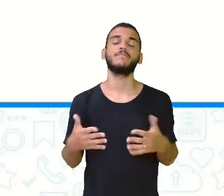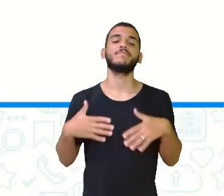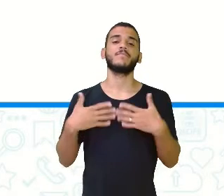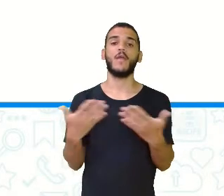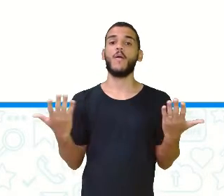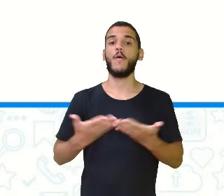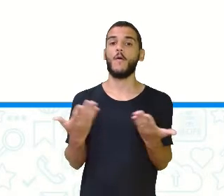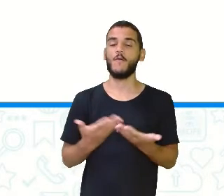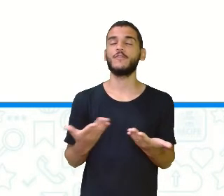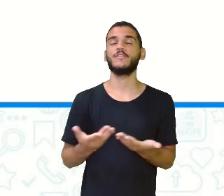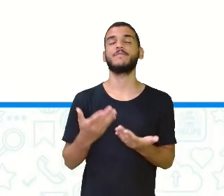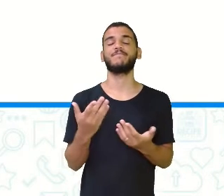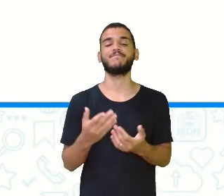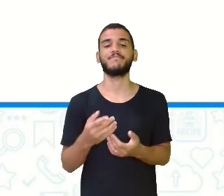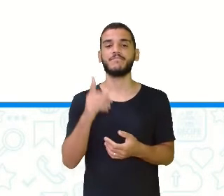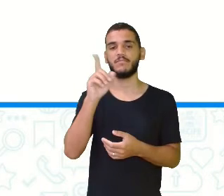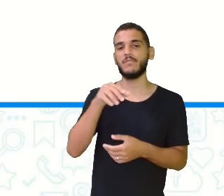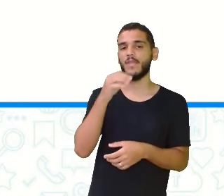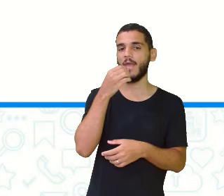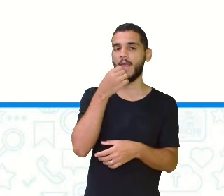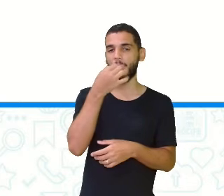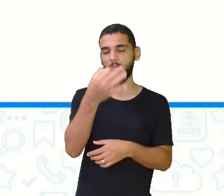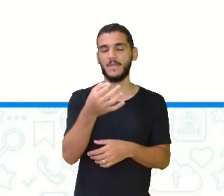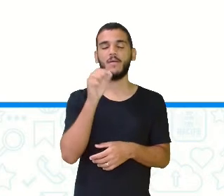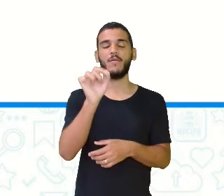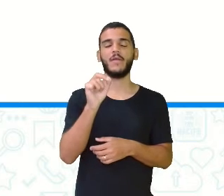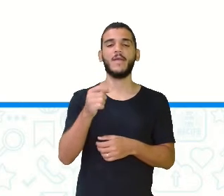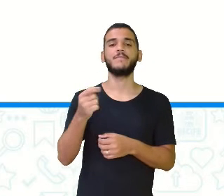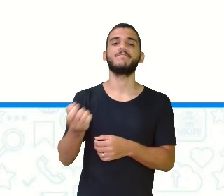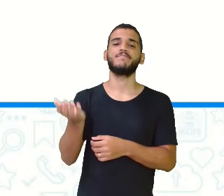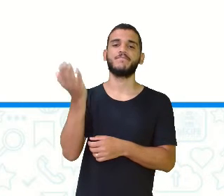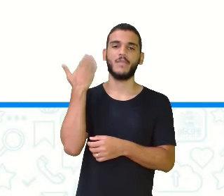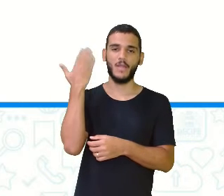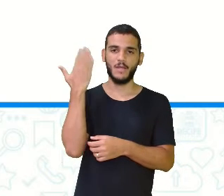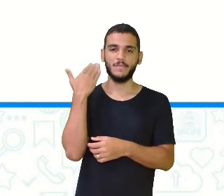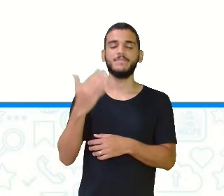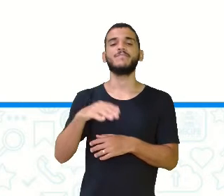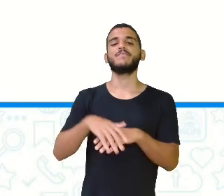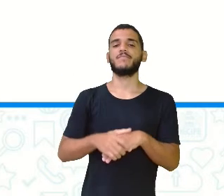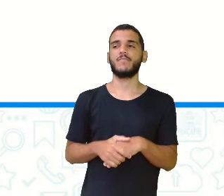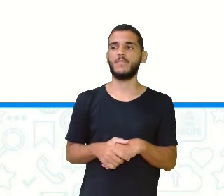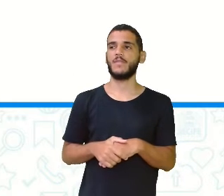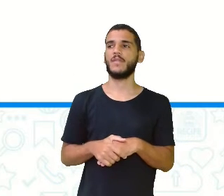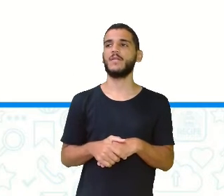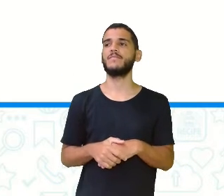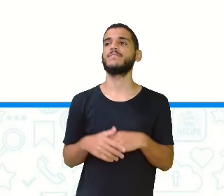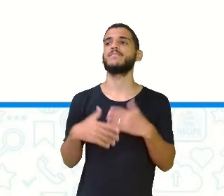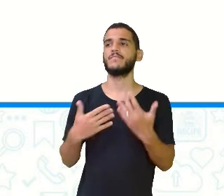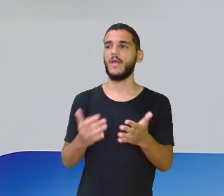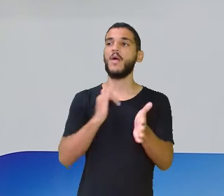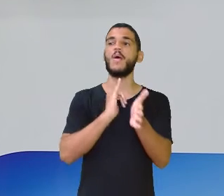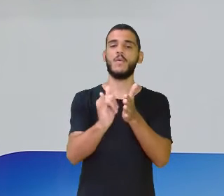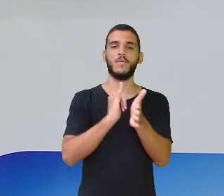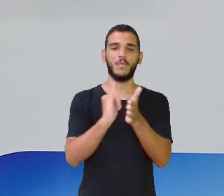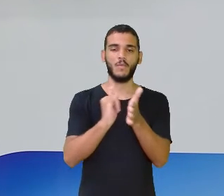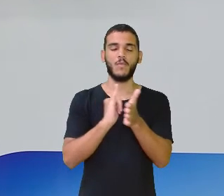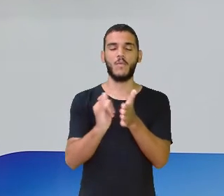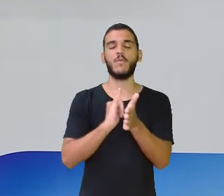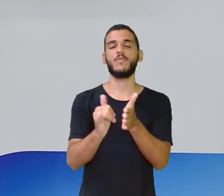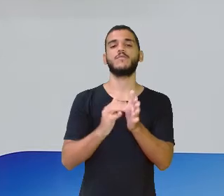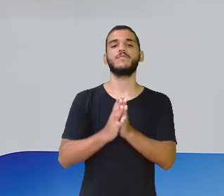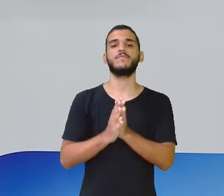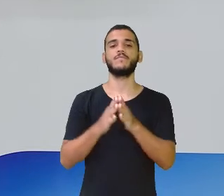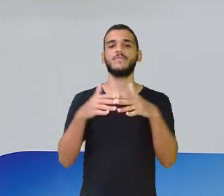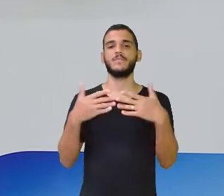um Conto. Esse livro tem 8 contos, onde você encontra na Árvore de Livros. Vou explicar novamente